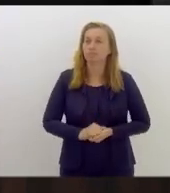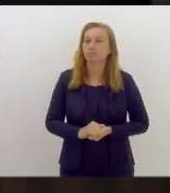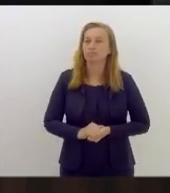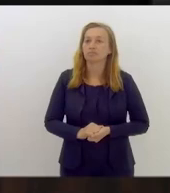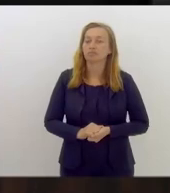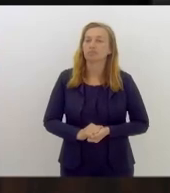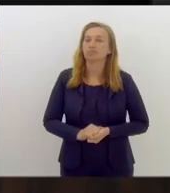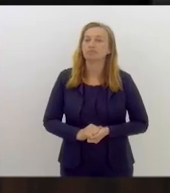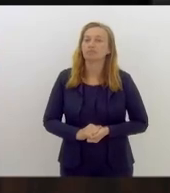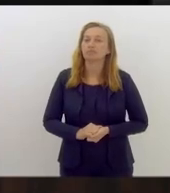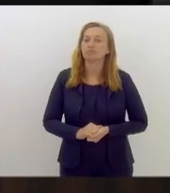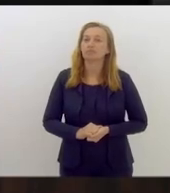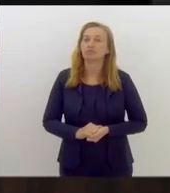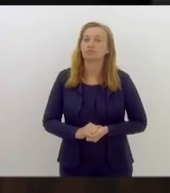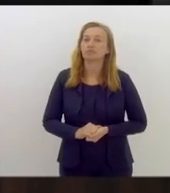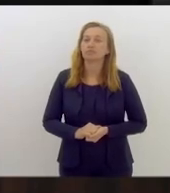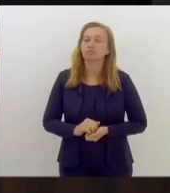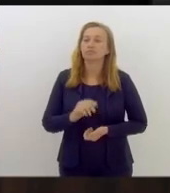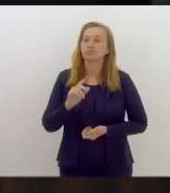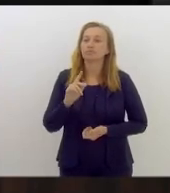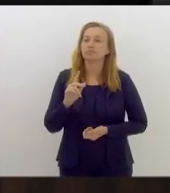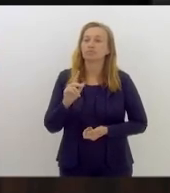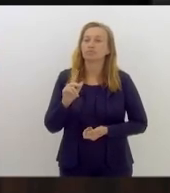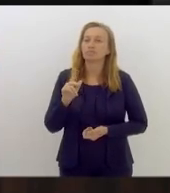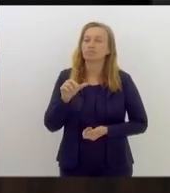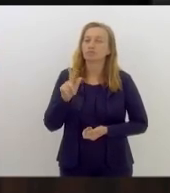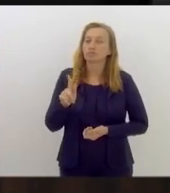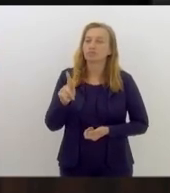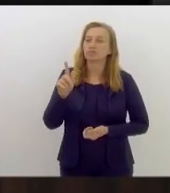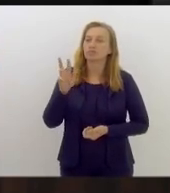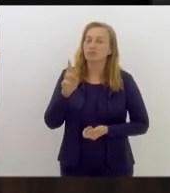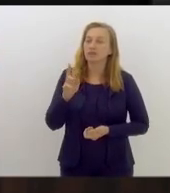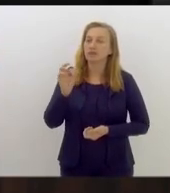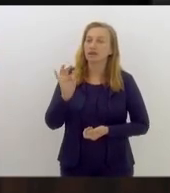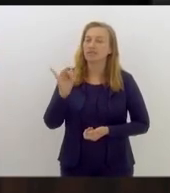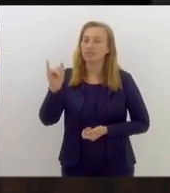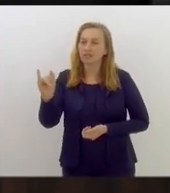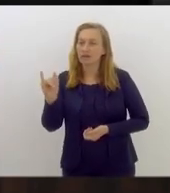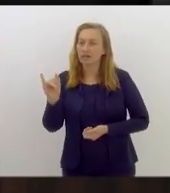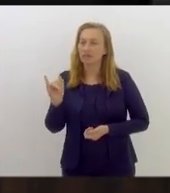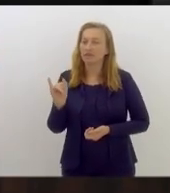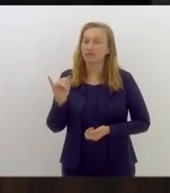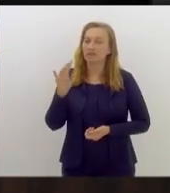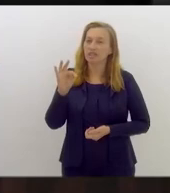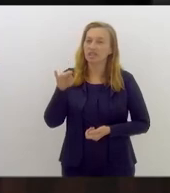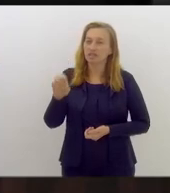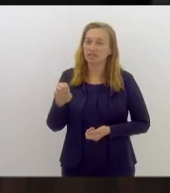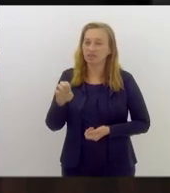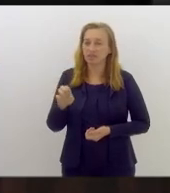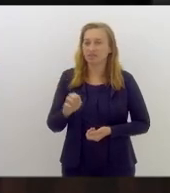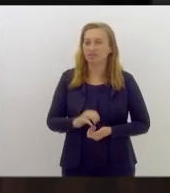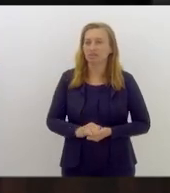Guinle. Isso. Gafre Guinle não, é Gafre Guinle. Guinle mesmo? Tá certo. É isso mesmo.